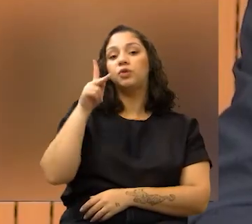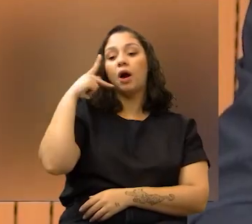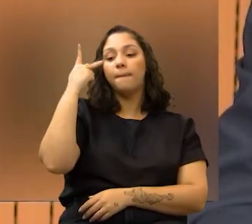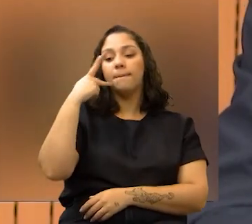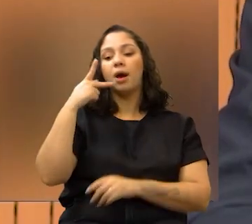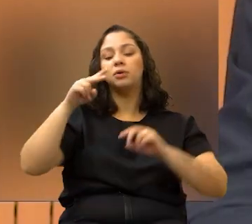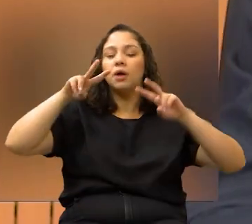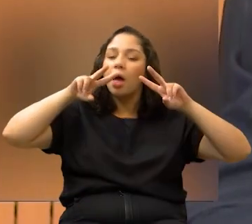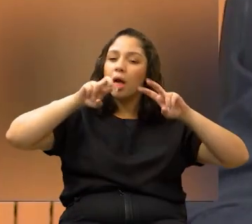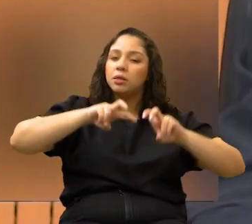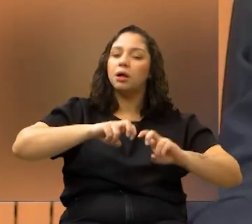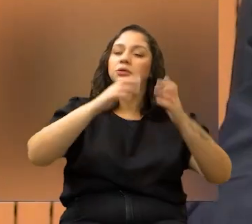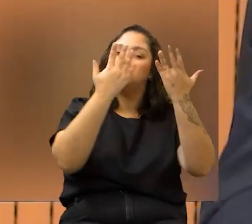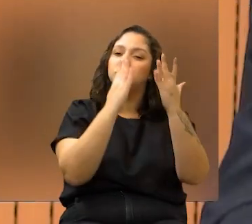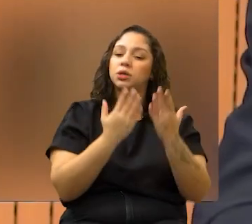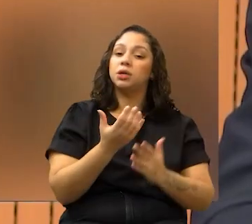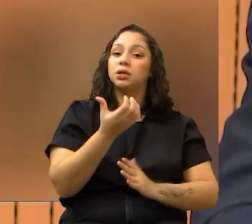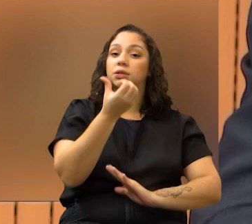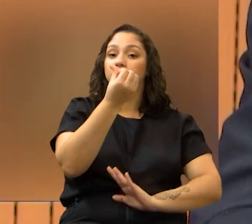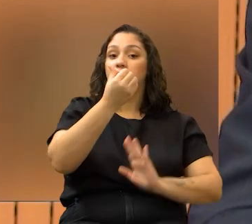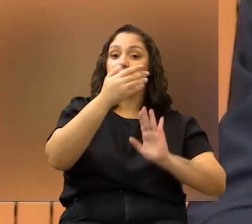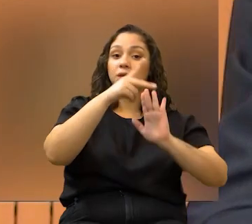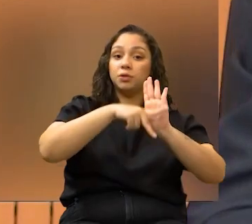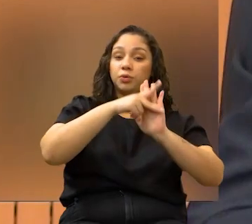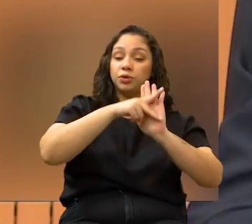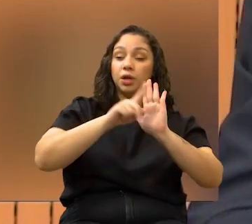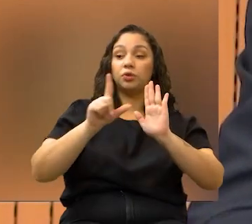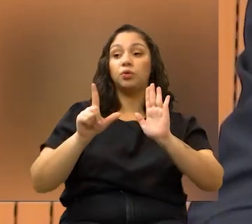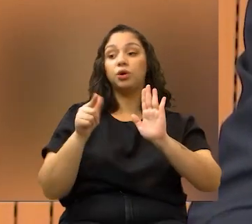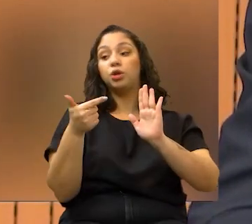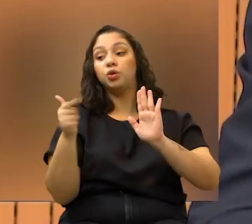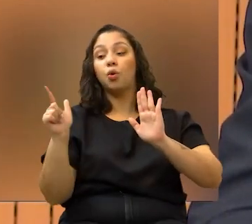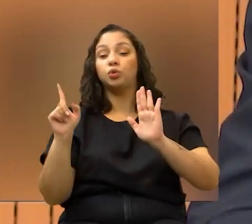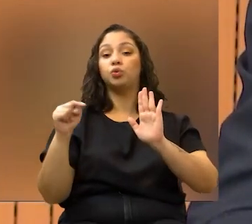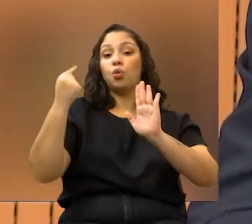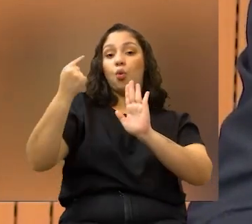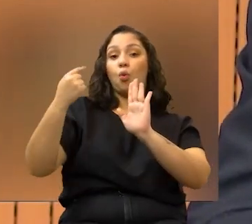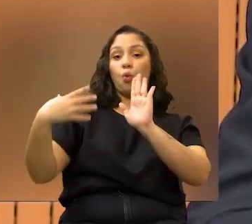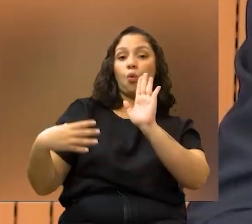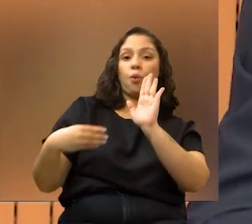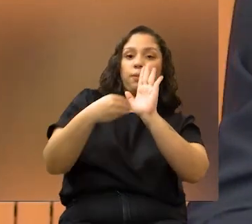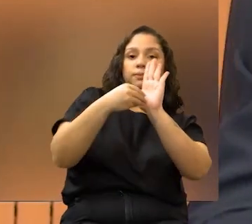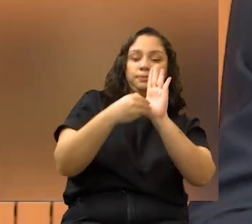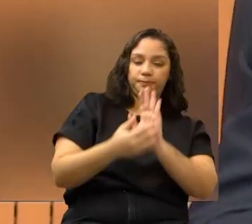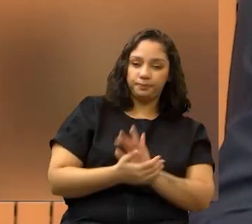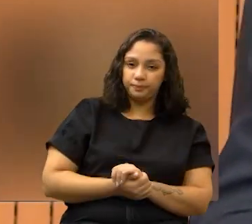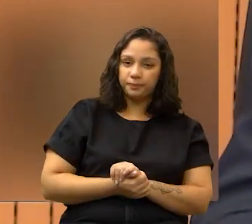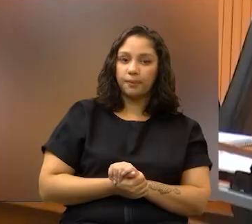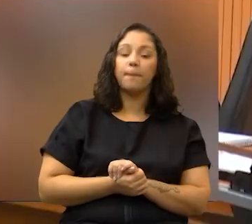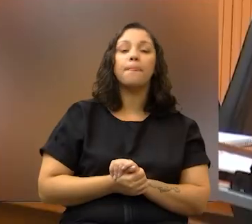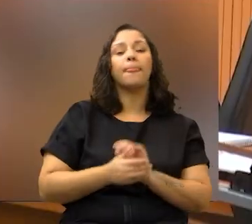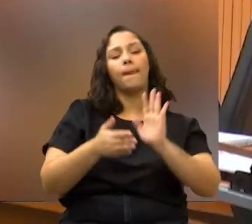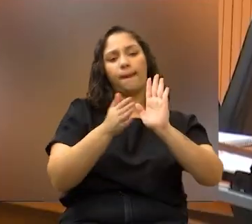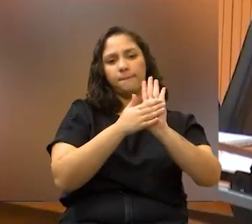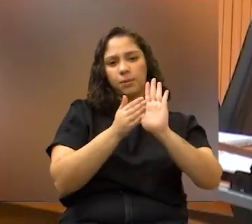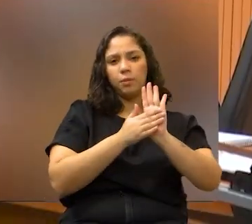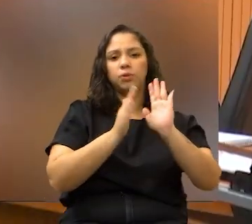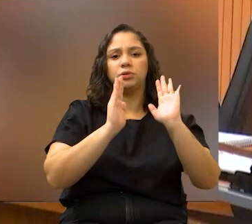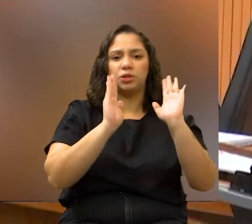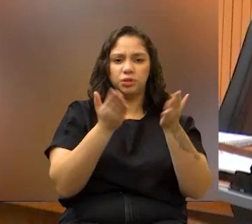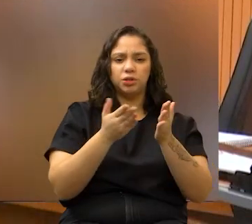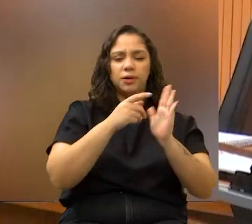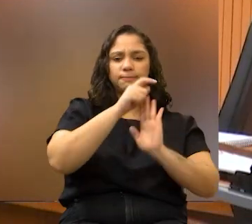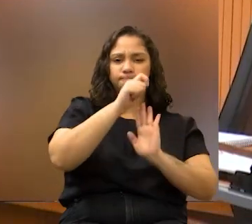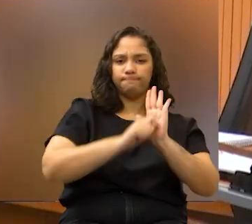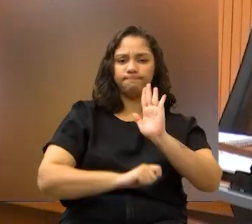Alberto, analisou 6 projetos da pauta e um extra-pauta nesta quarta-feira. As propostas, que já tinham pareceres